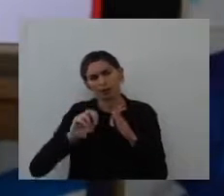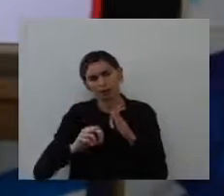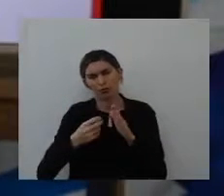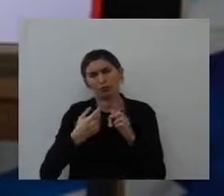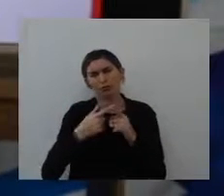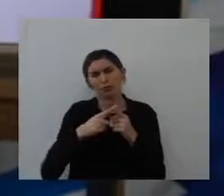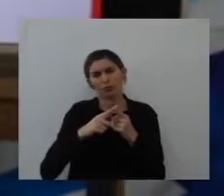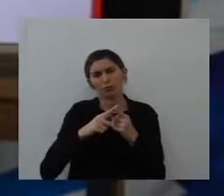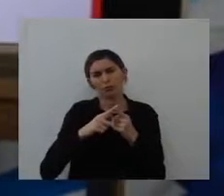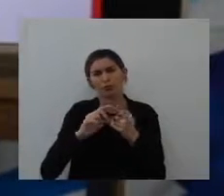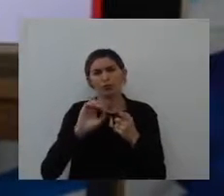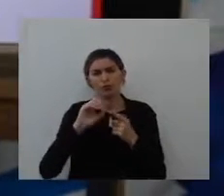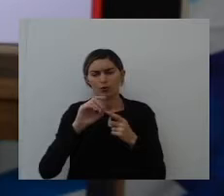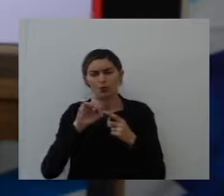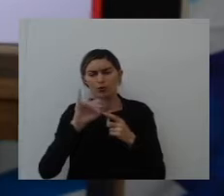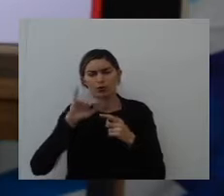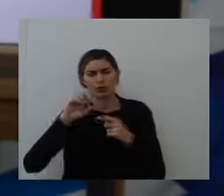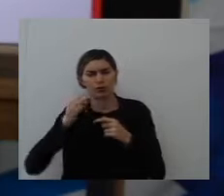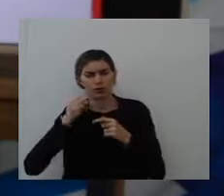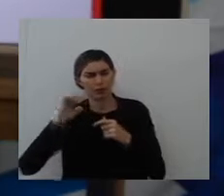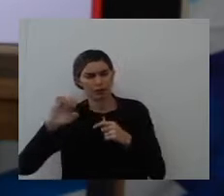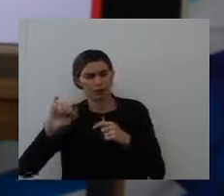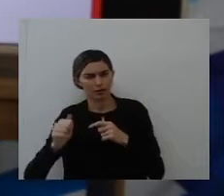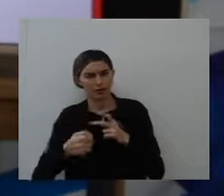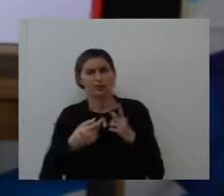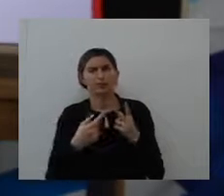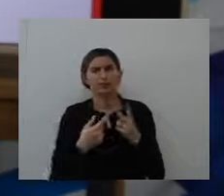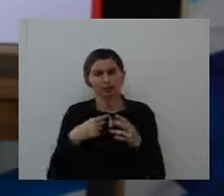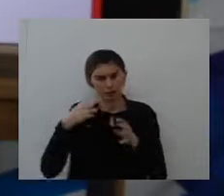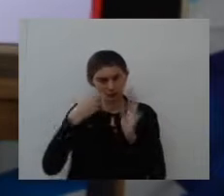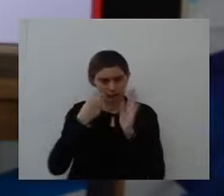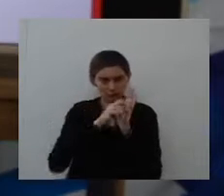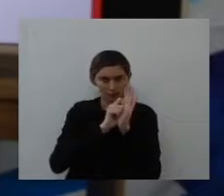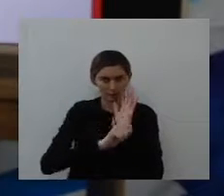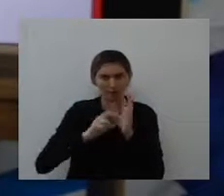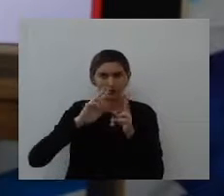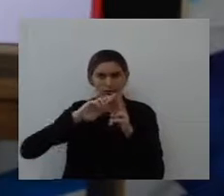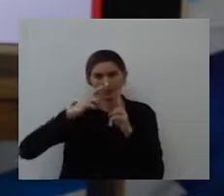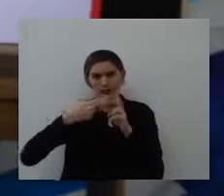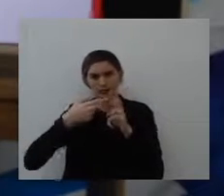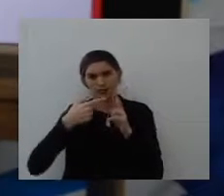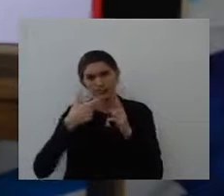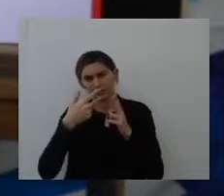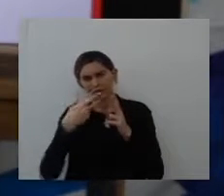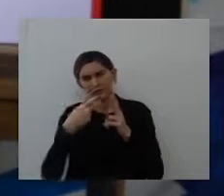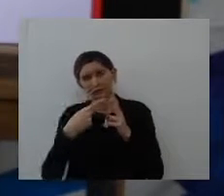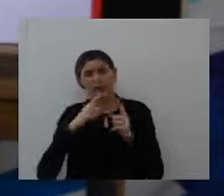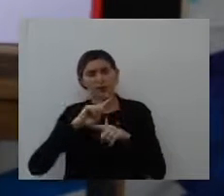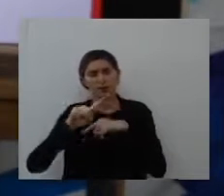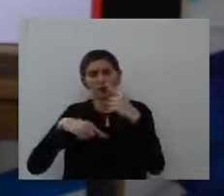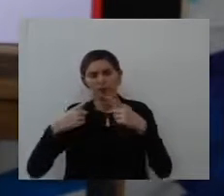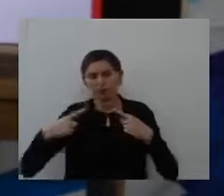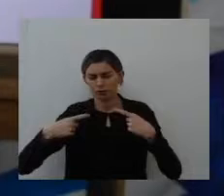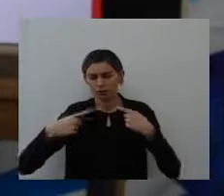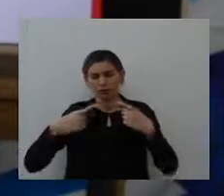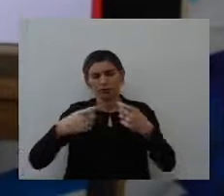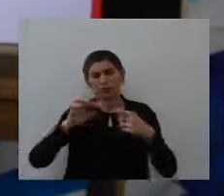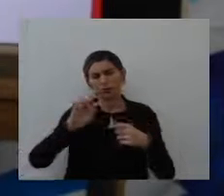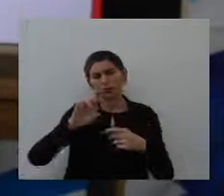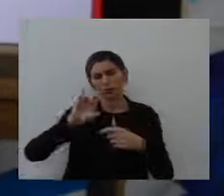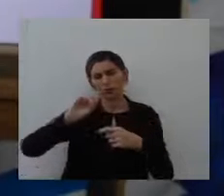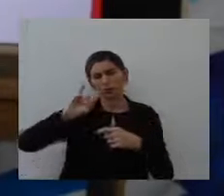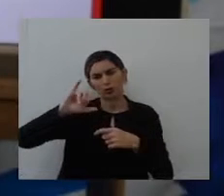e a Odisseia. Tranquilão, fera? Anotou a referência? Depois da Guerra de Troia, depois do